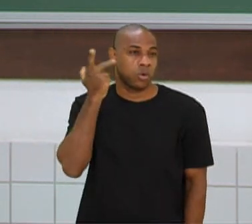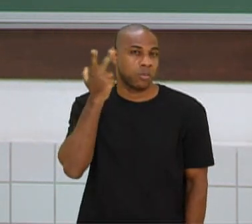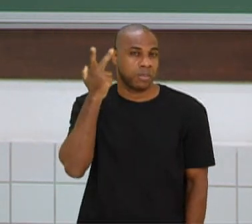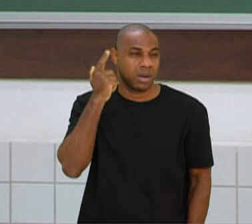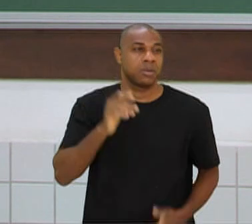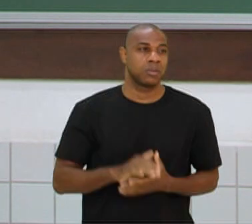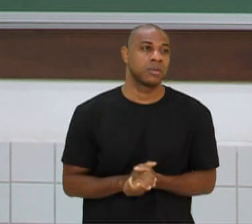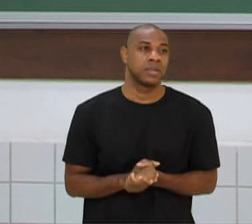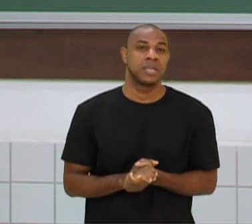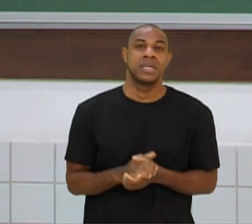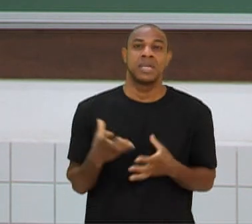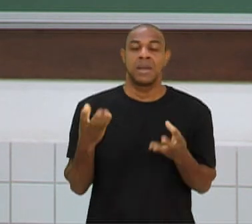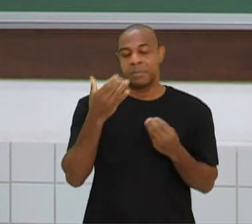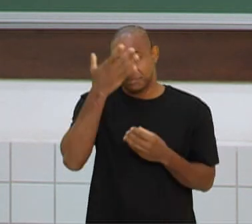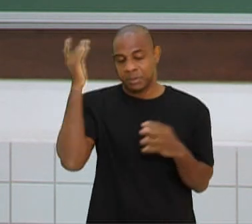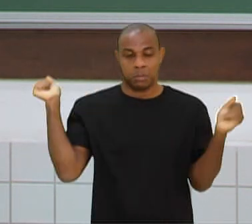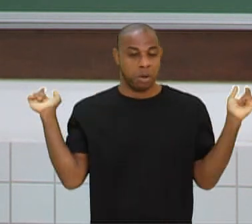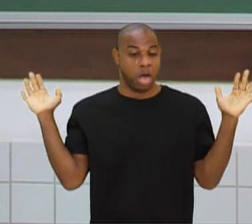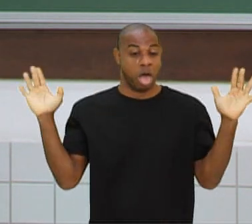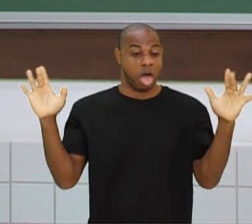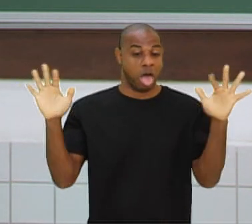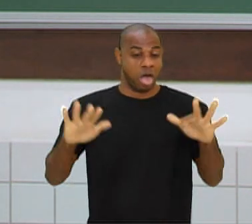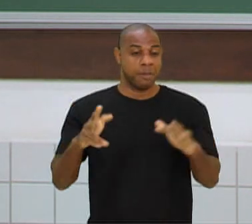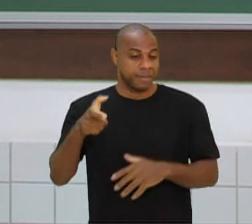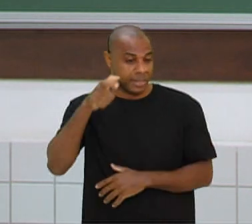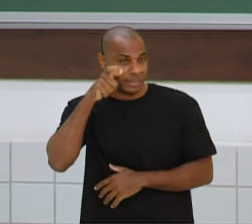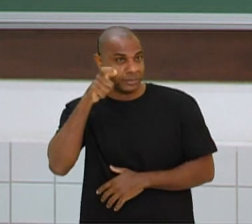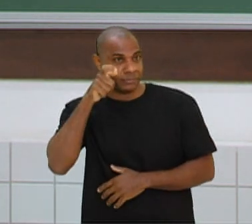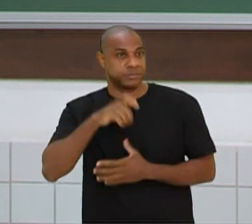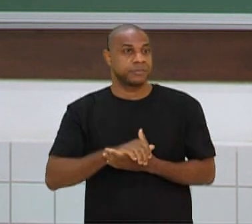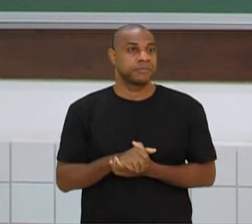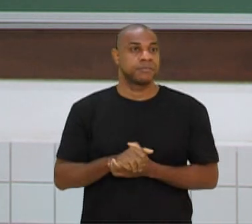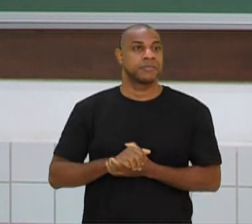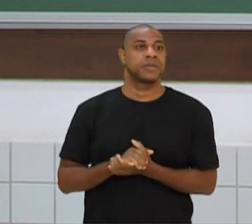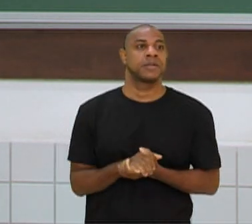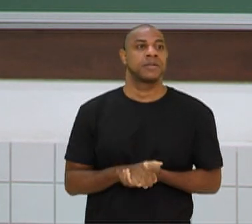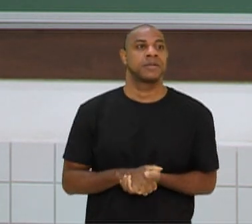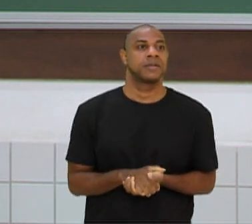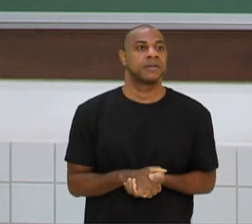traz muita gente para esse desfile.